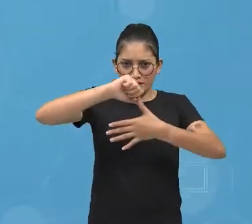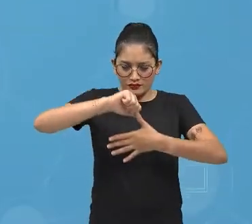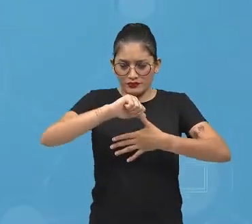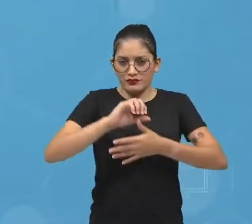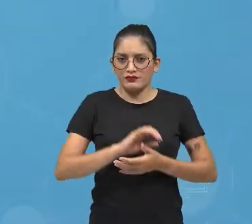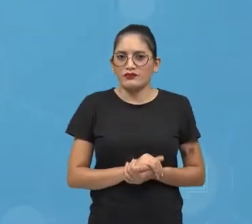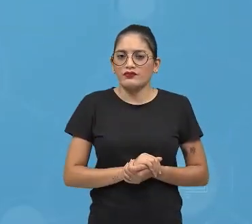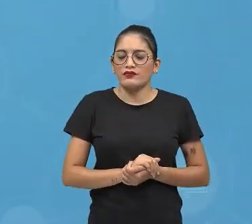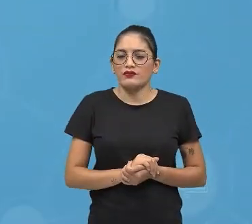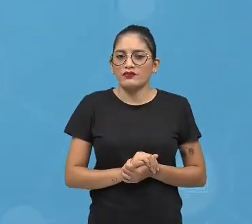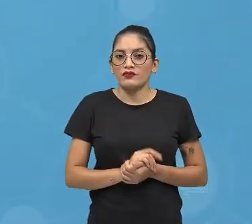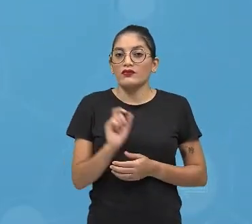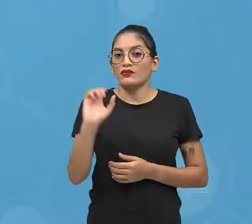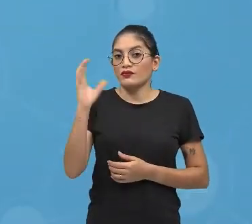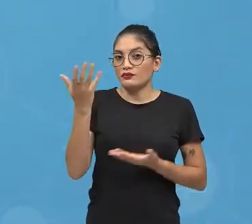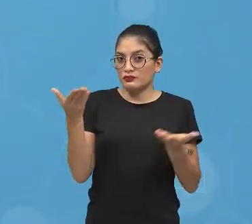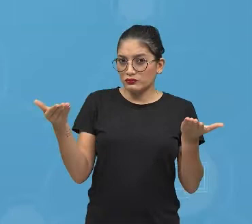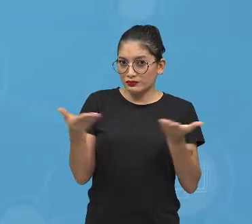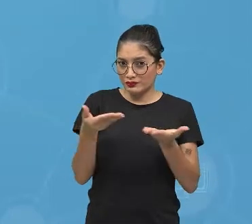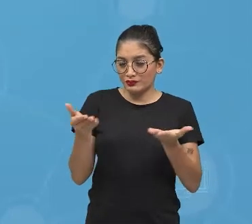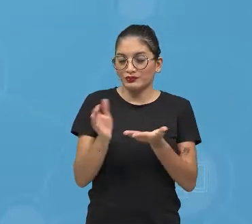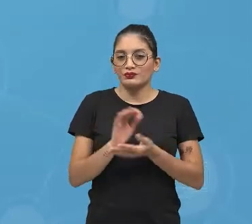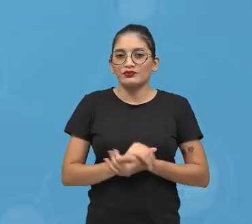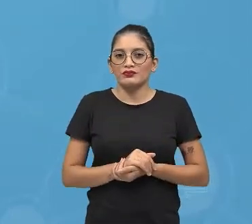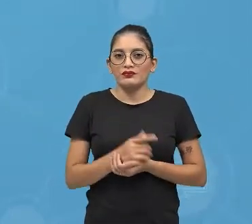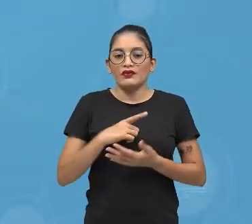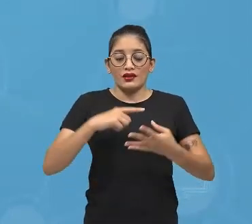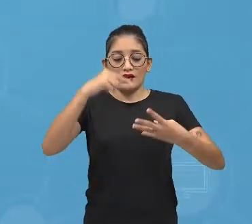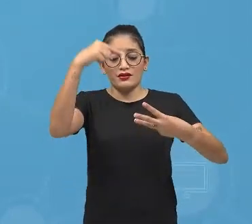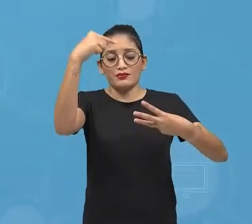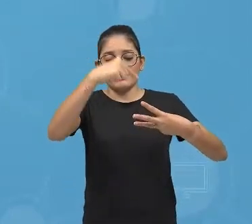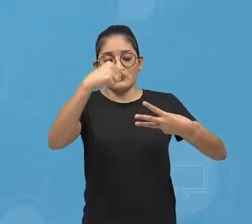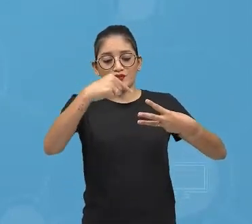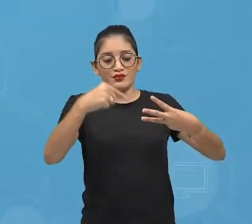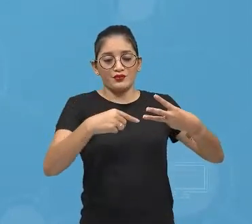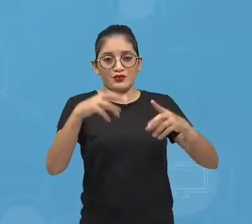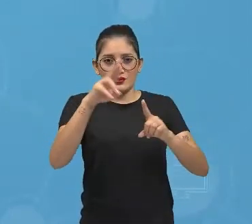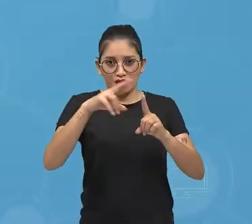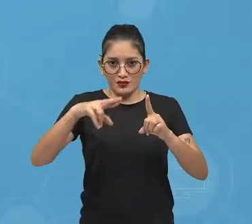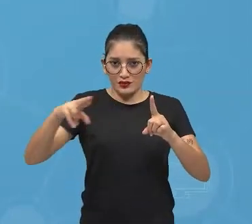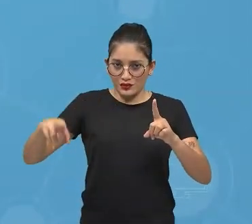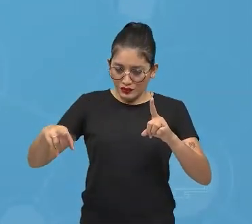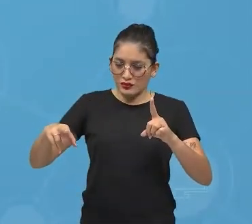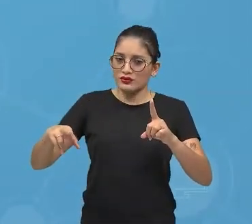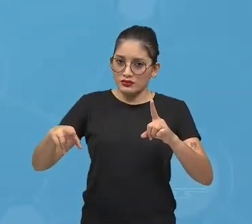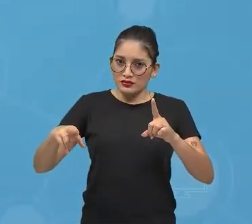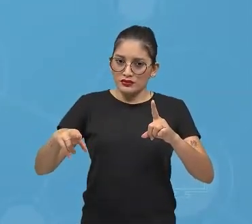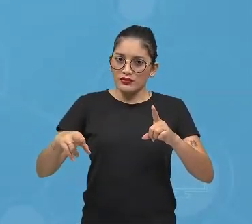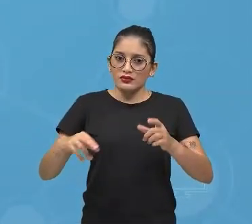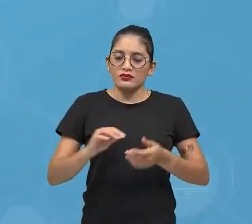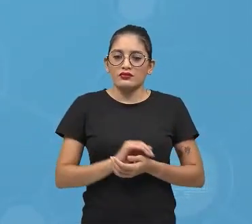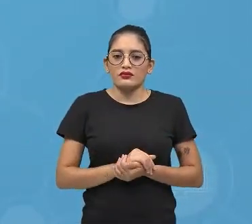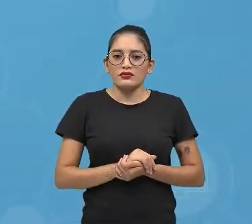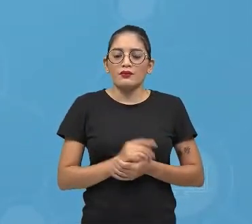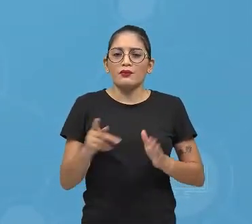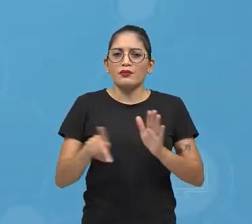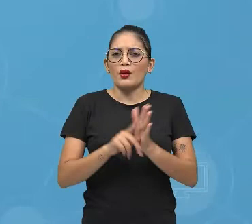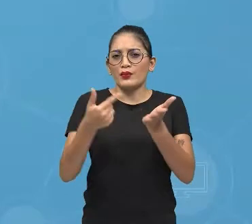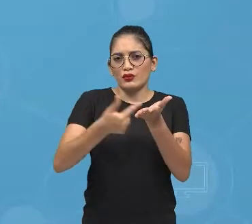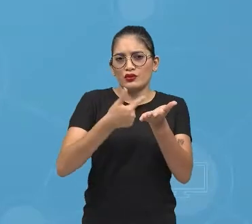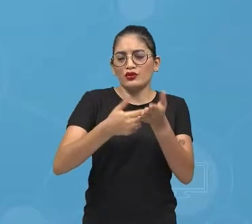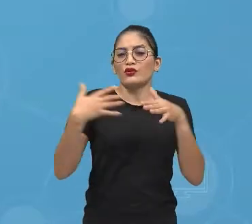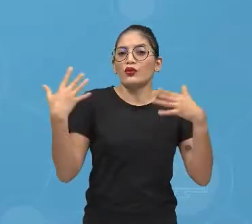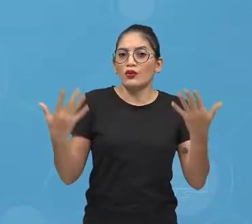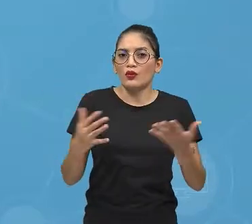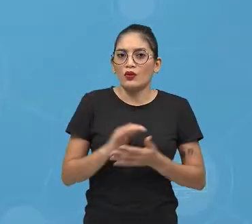que acontece aí? Existem 3 religiões que nós chamamos as religiões do livro. Quais são